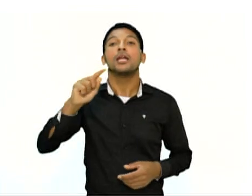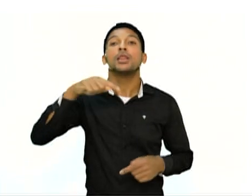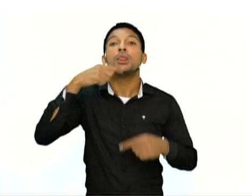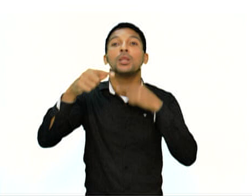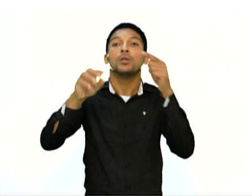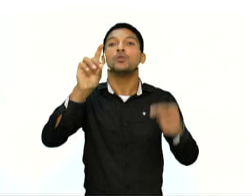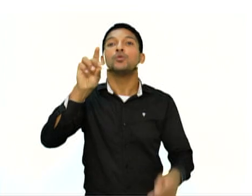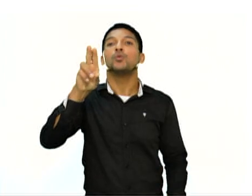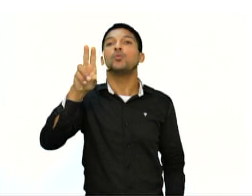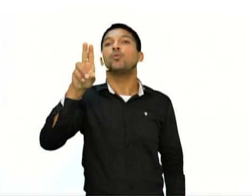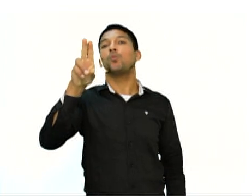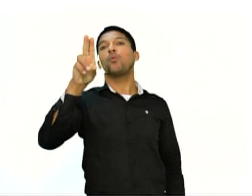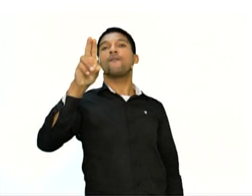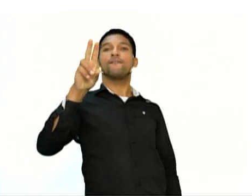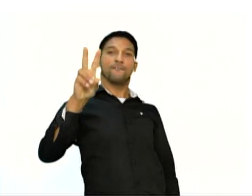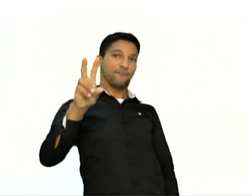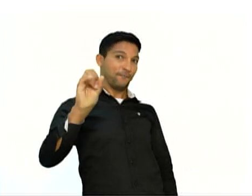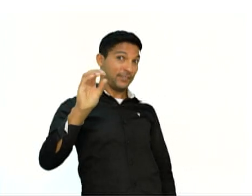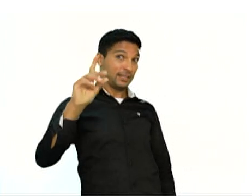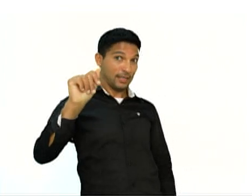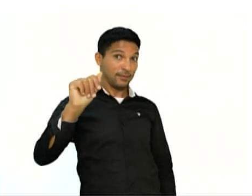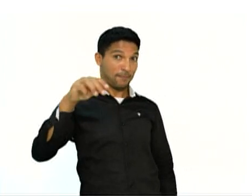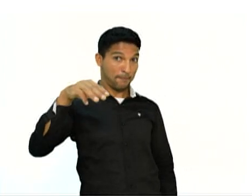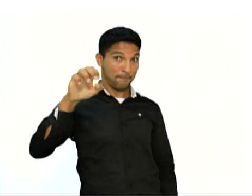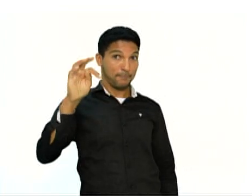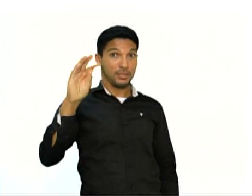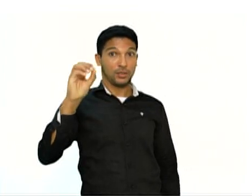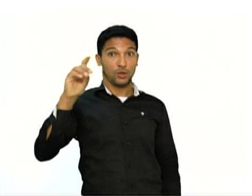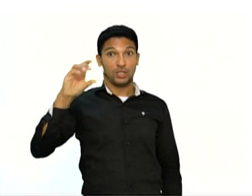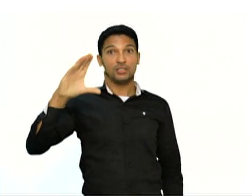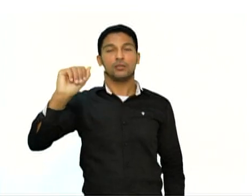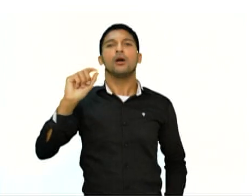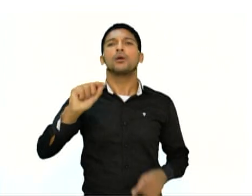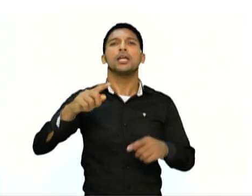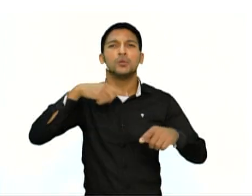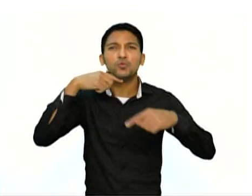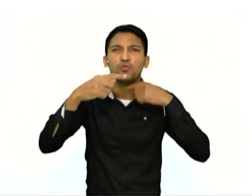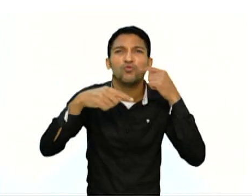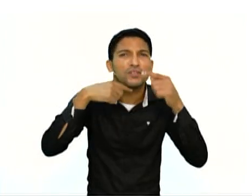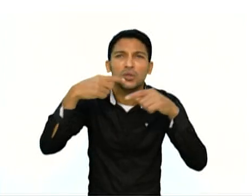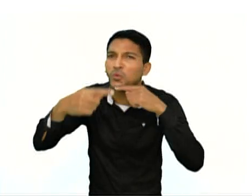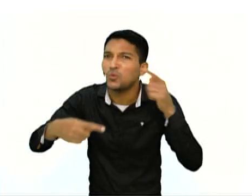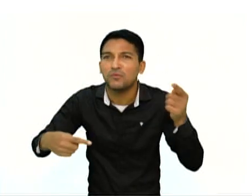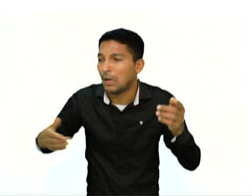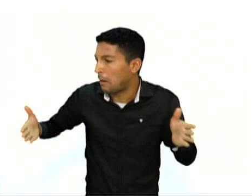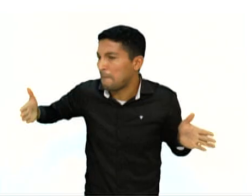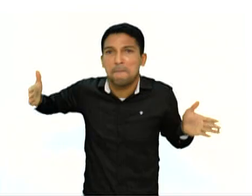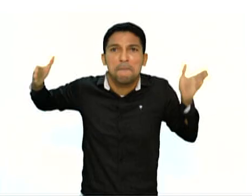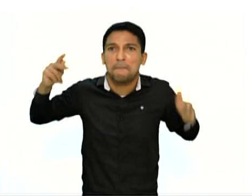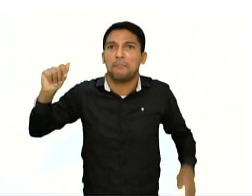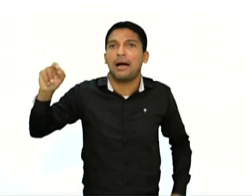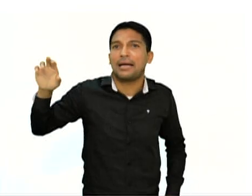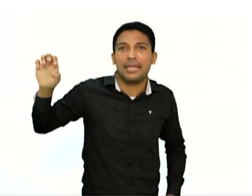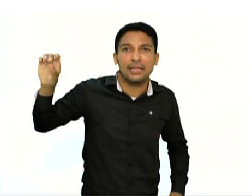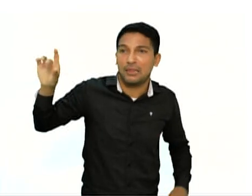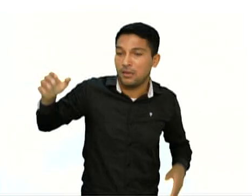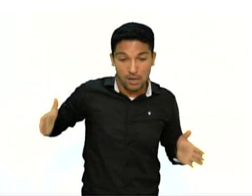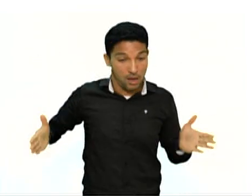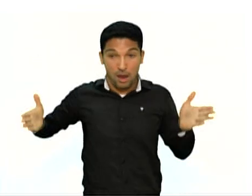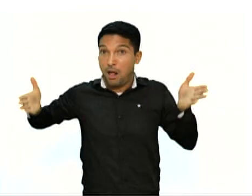de tudo, o que resta? Se eu duvido das paredes que estão à minha volta, do ar que eu